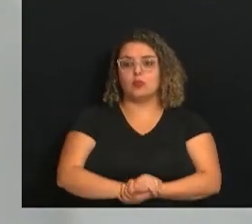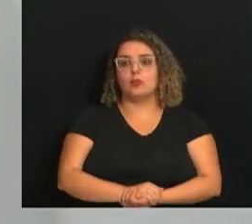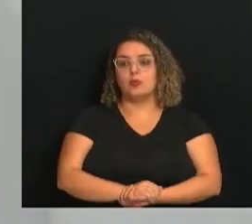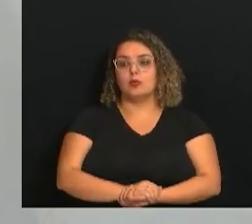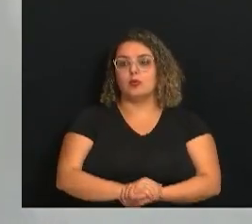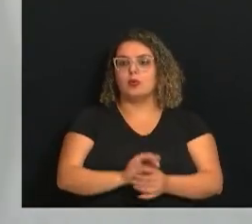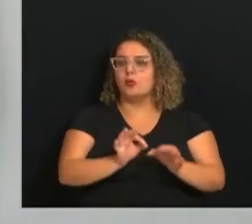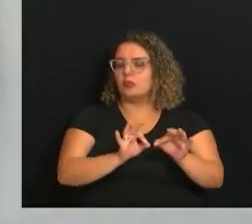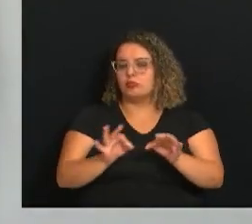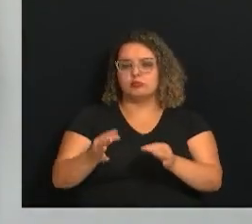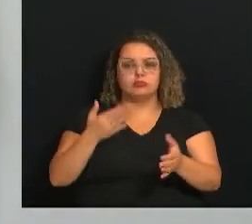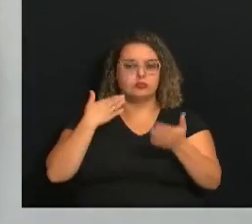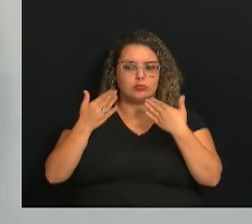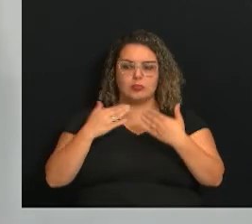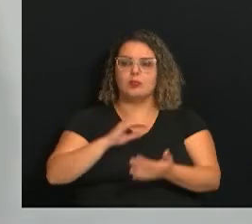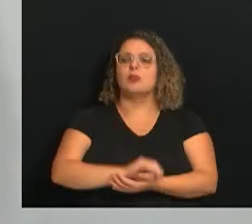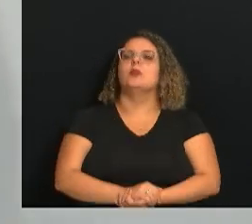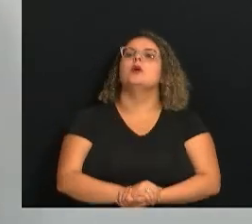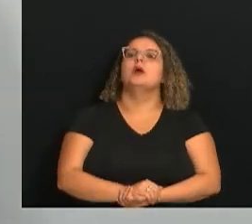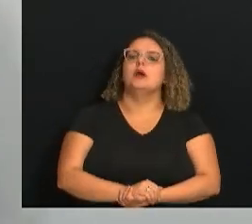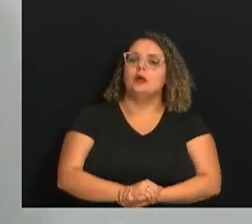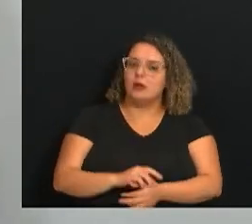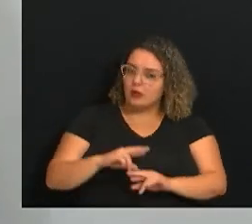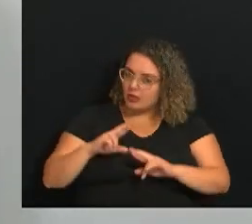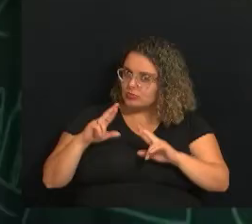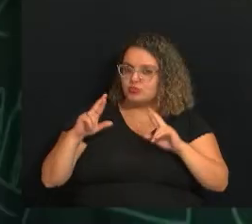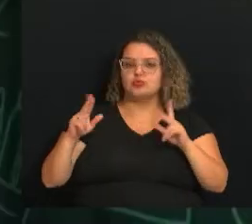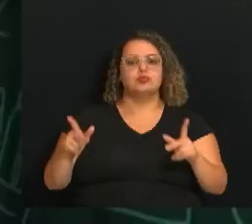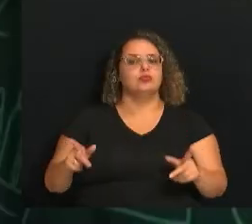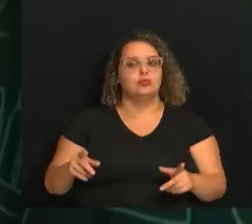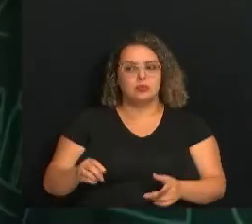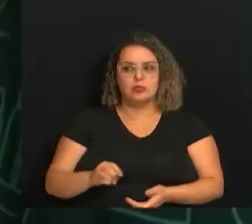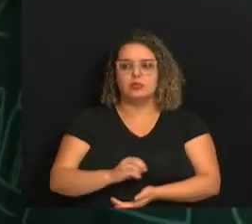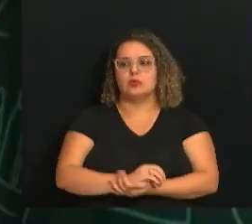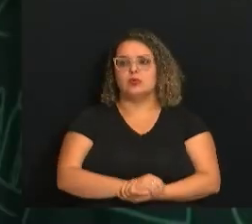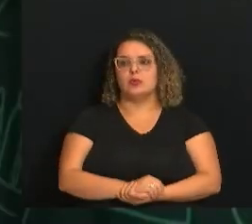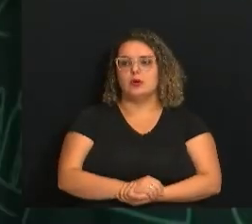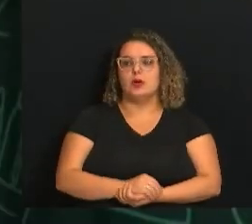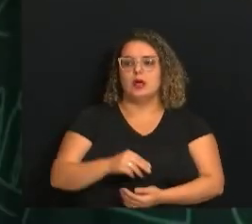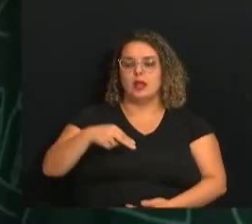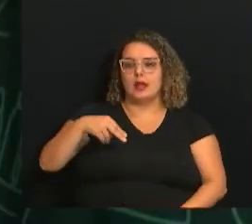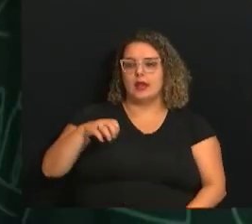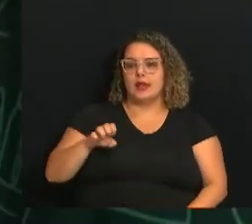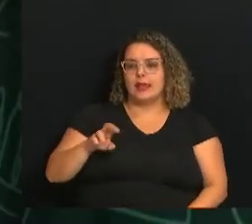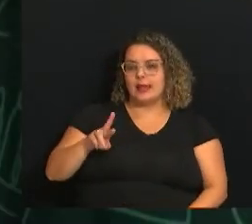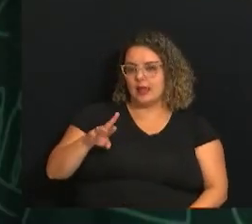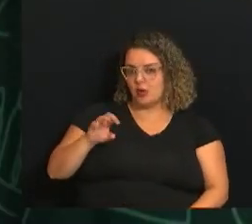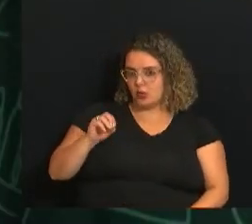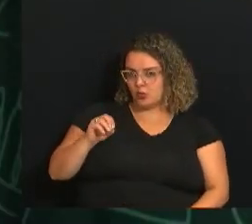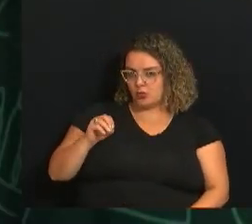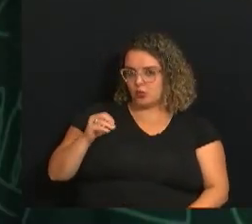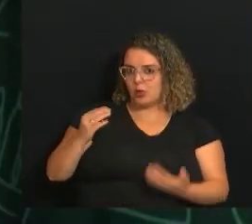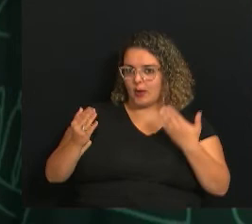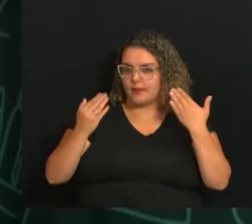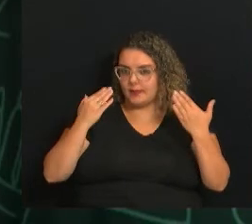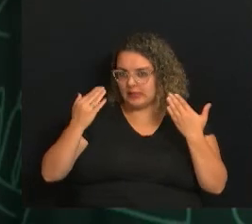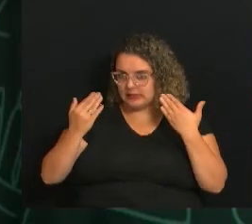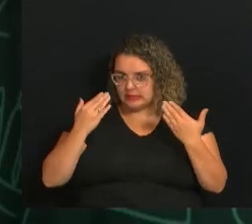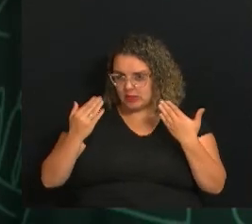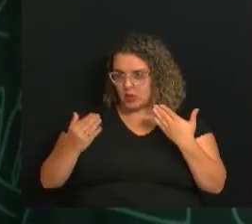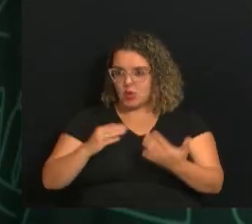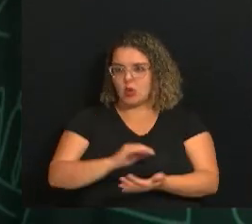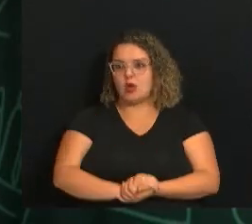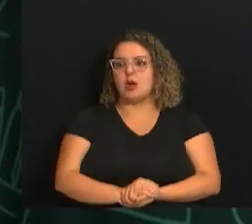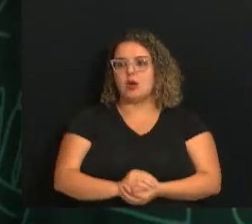falou comigo na hora, falou, olha, ele é muito diferente. Aí procuramos uma neuropsicóloga, né, que fez o teste dele